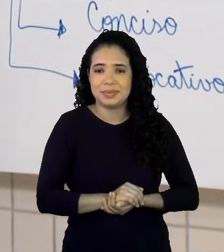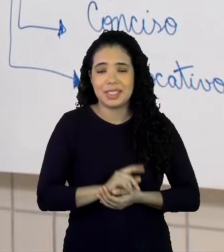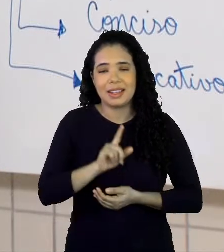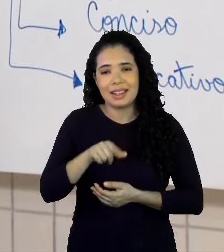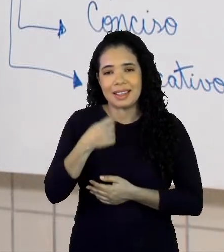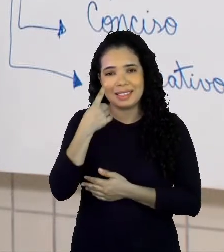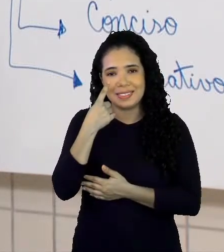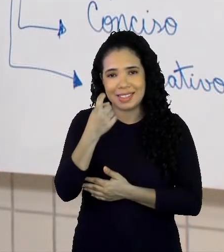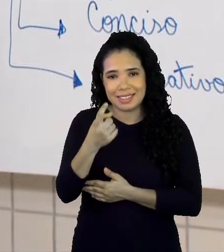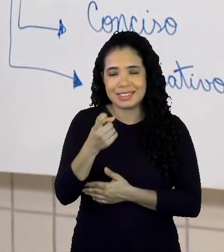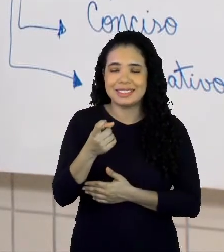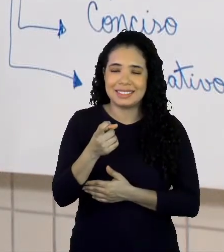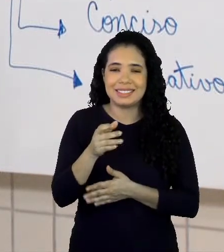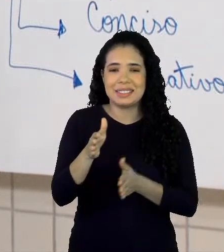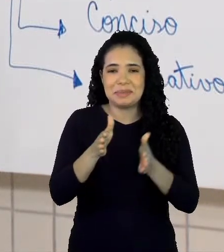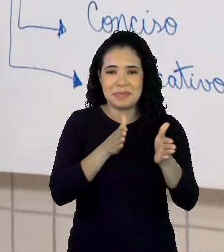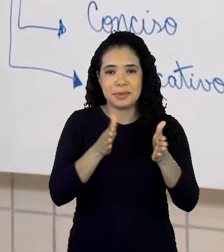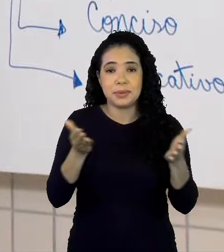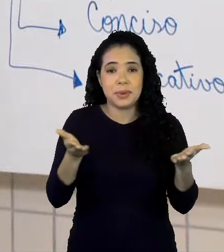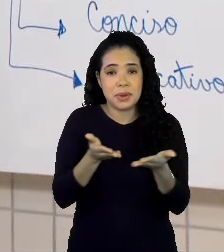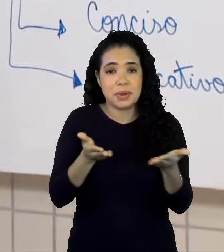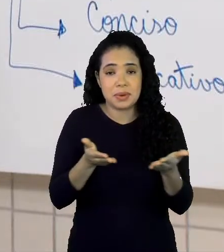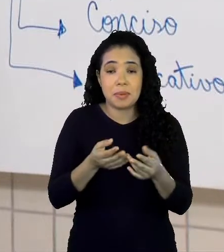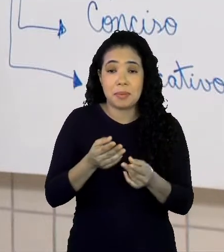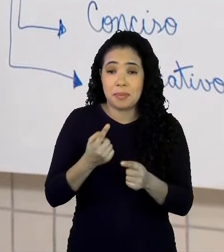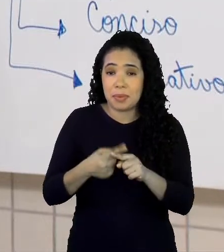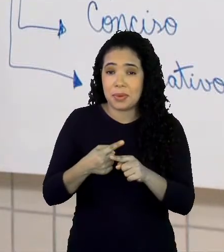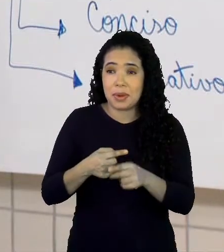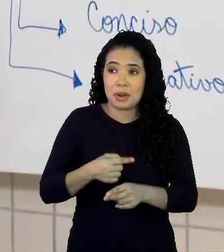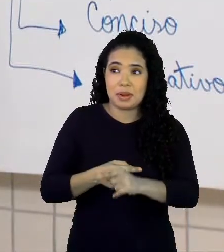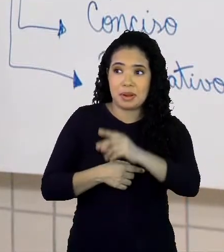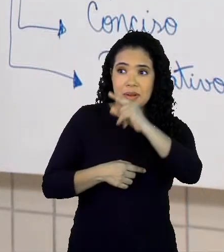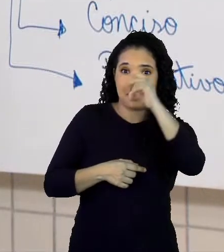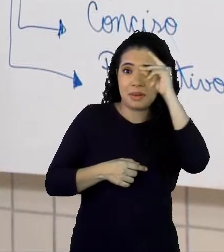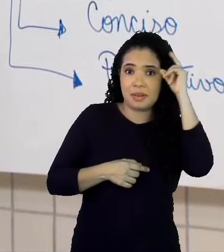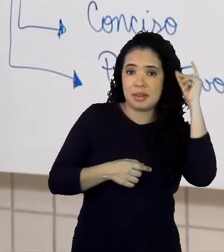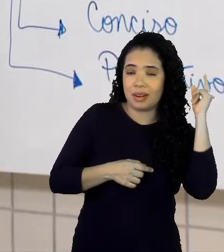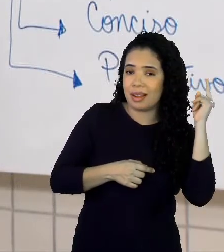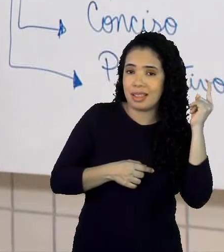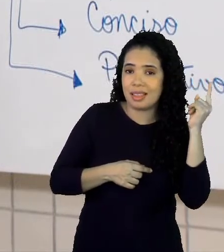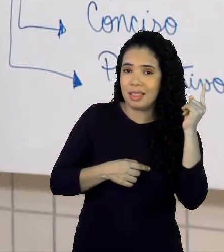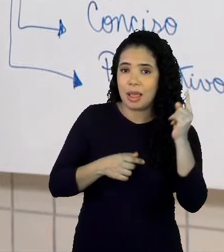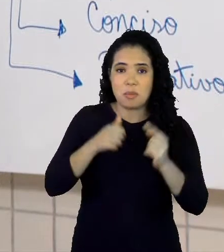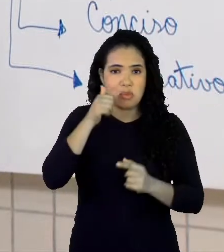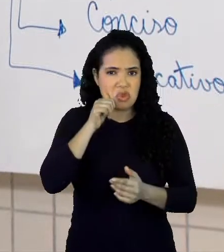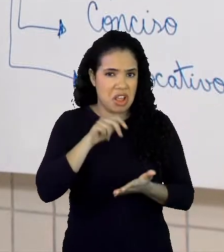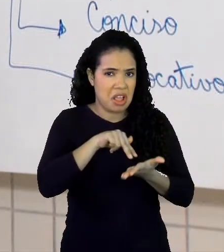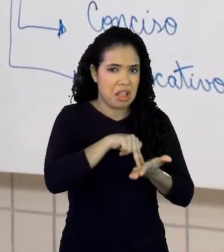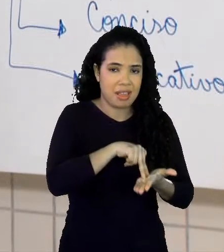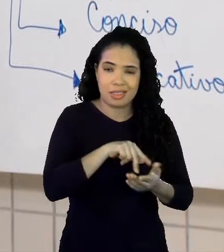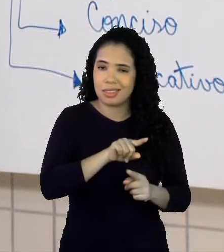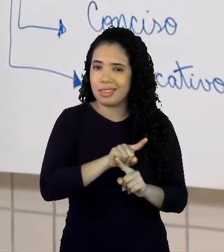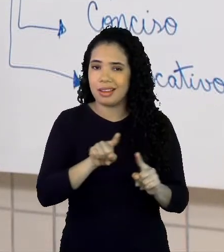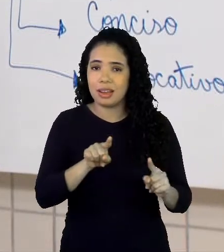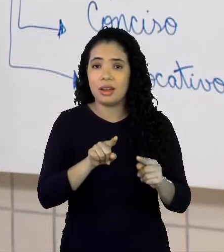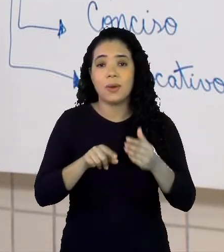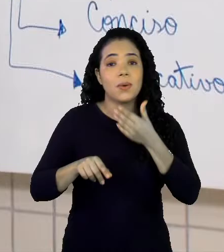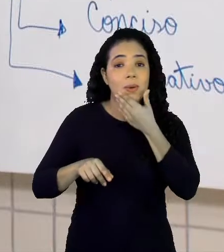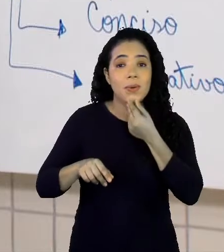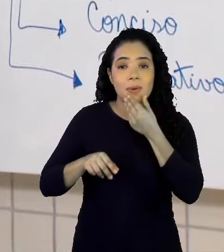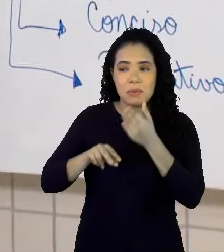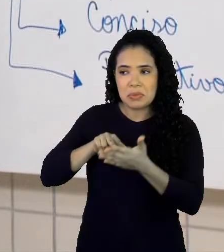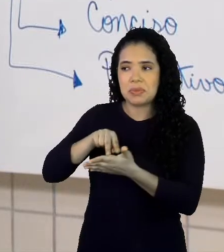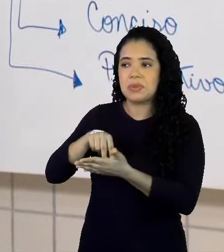no século que nós vivenciamos, que antigamente isso era mais uma posição do homem, então por isso que o título mostra essa nova posição